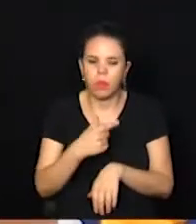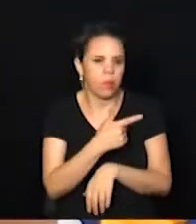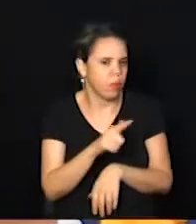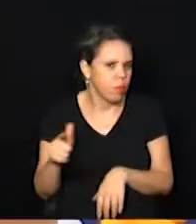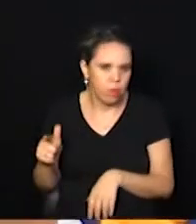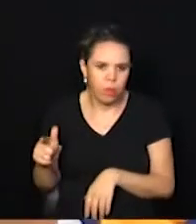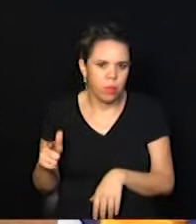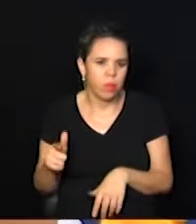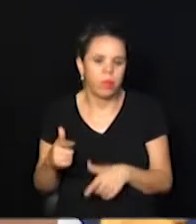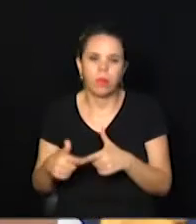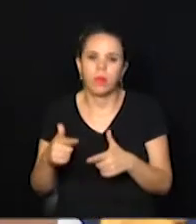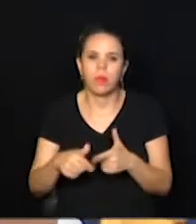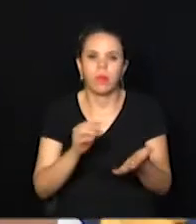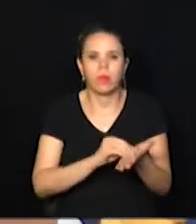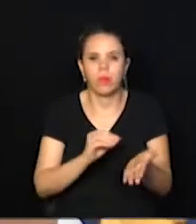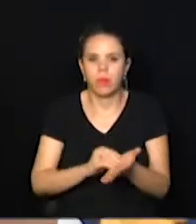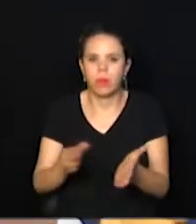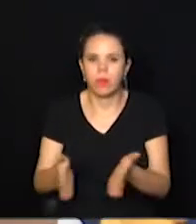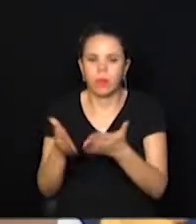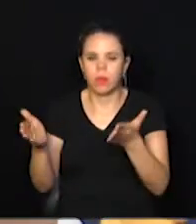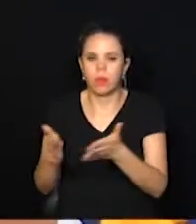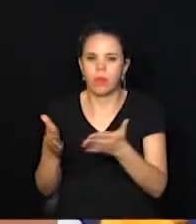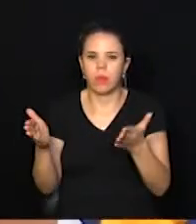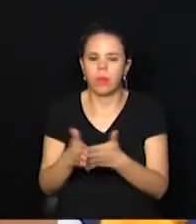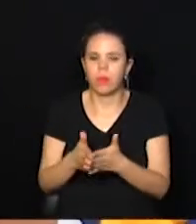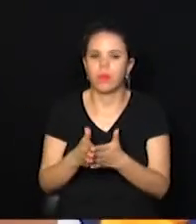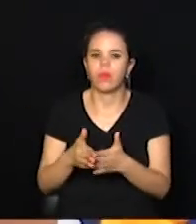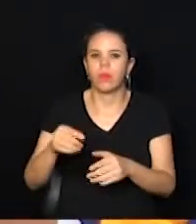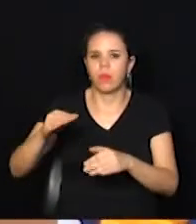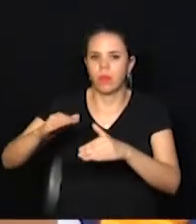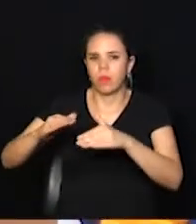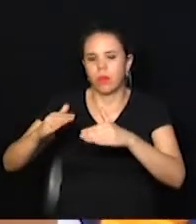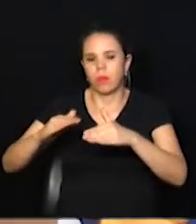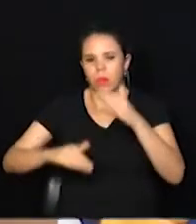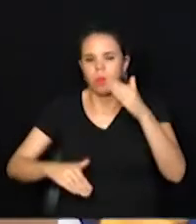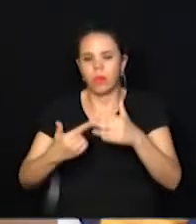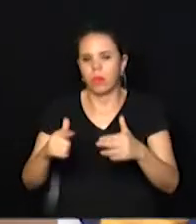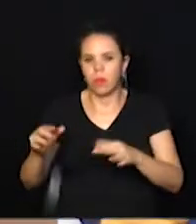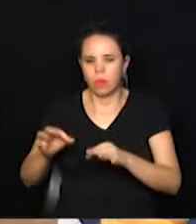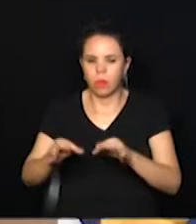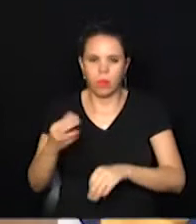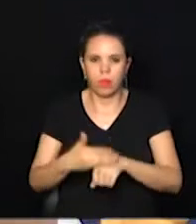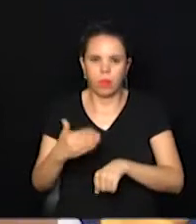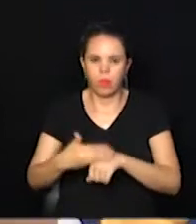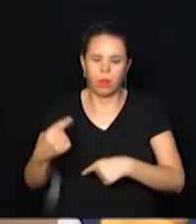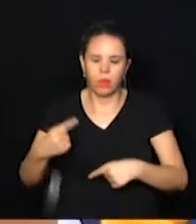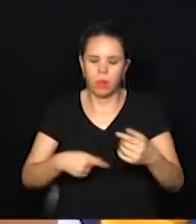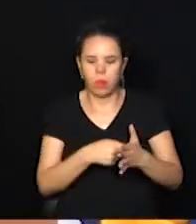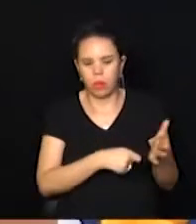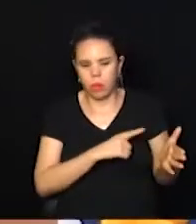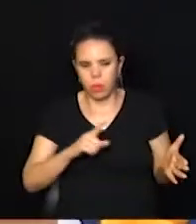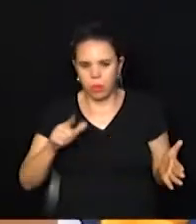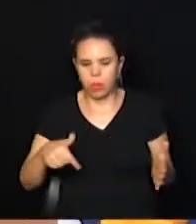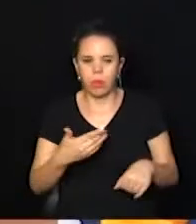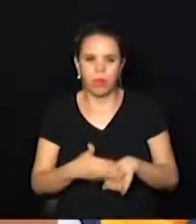os abismos que existem de desigualdade social, de injustiça, e que a prática da política seja uma